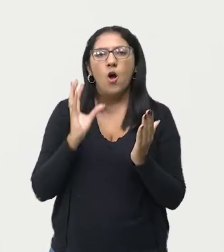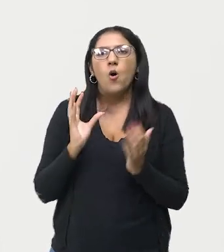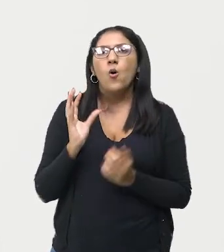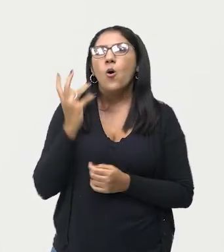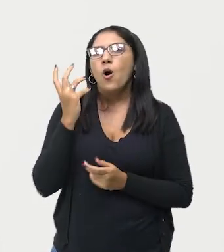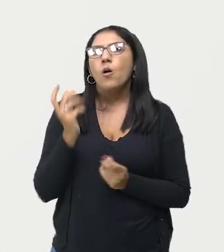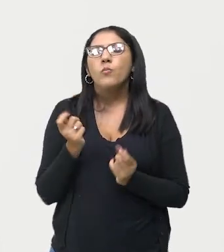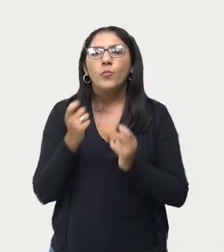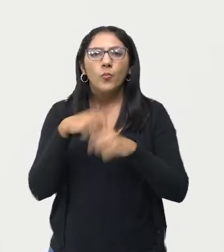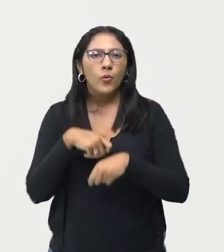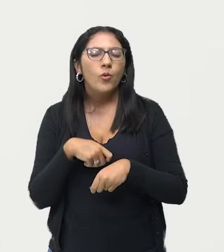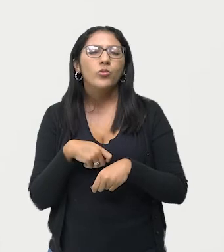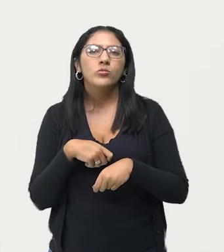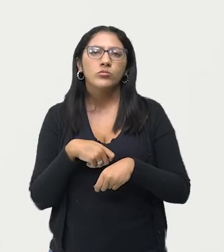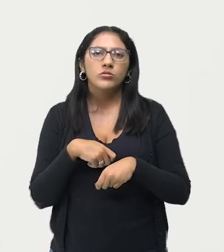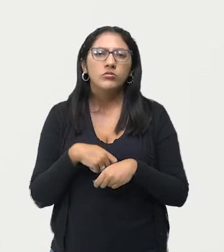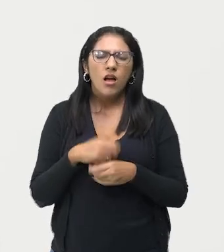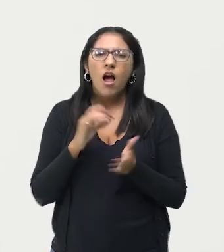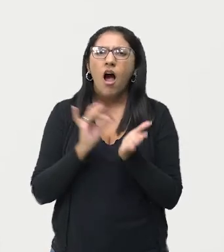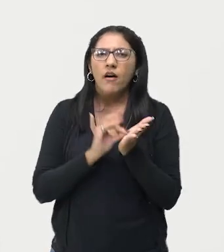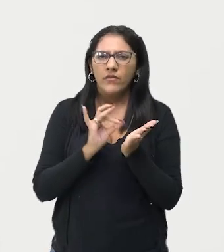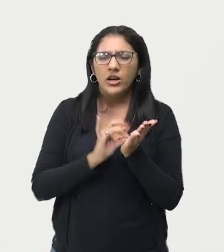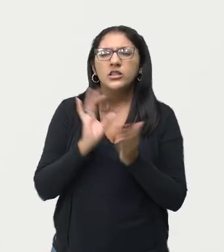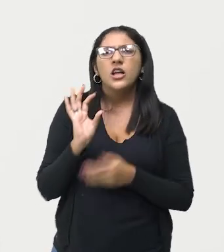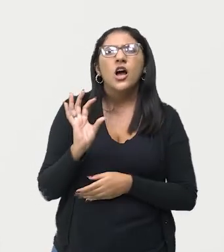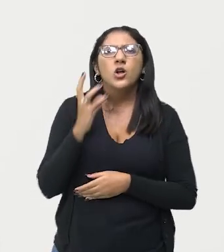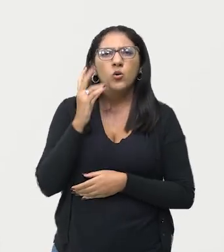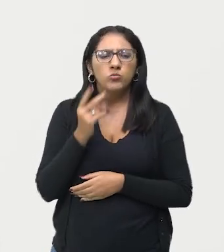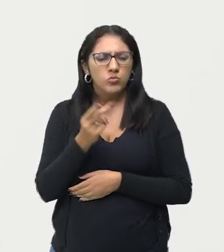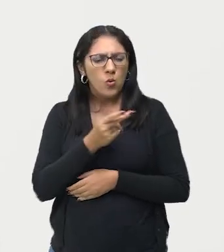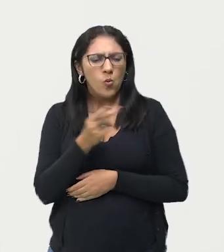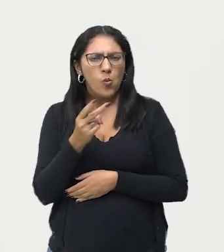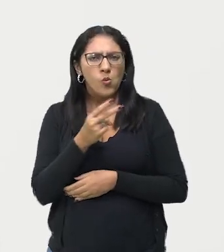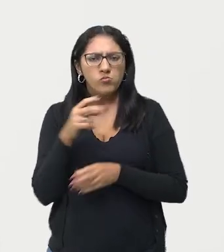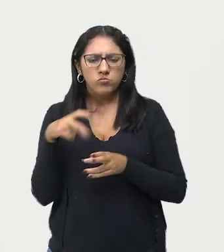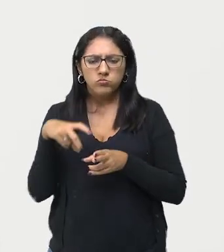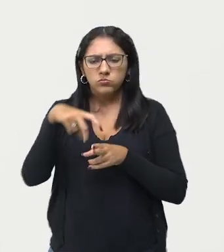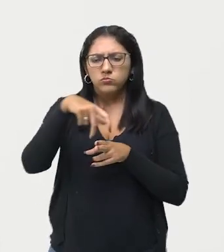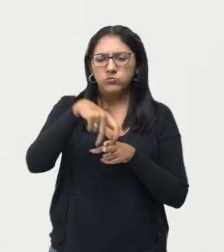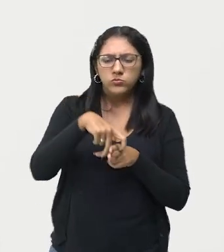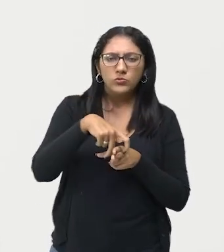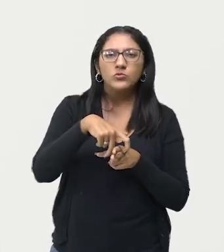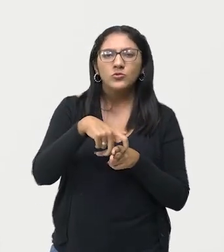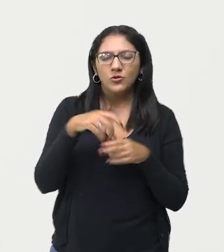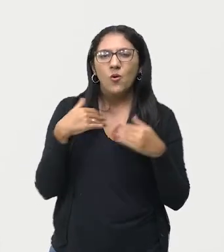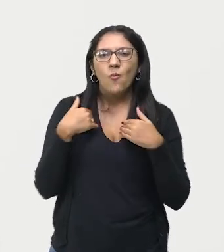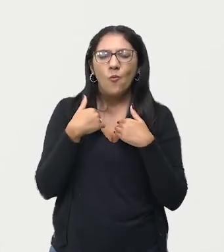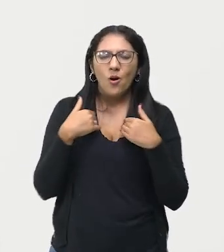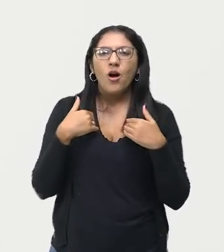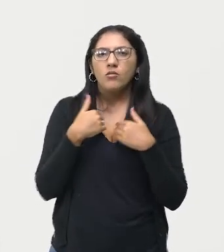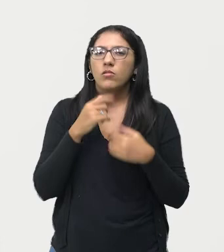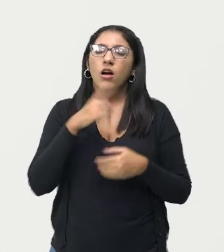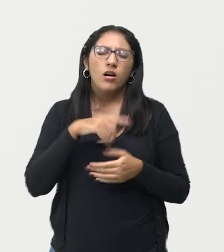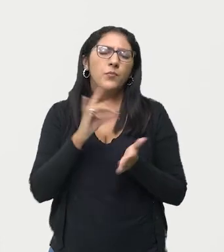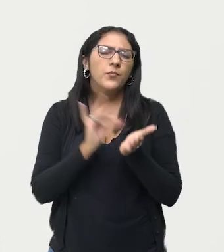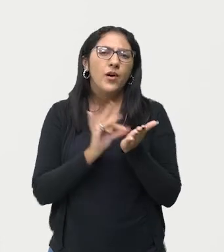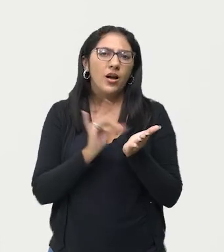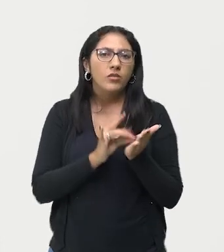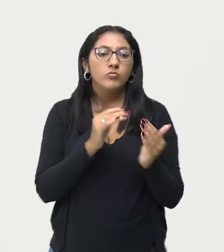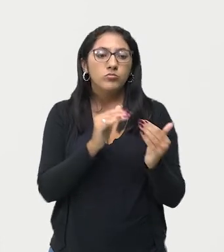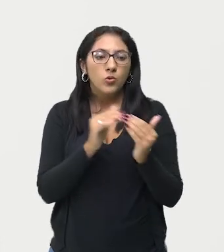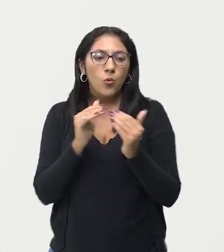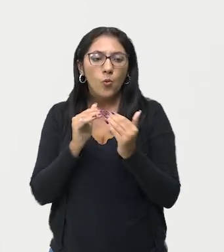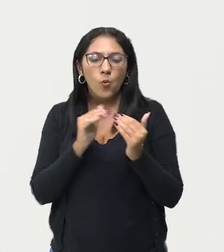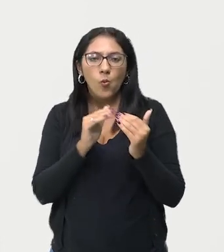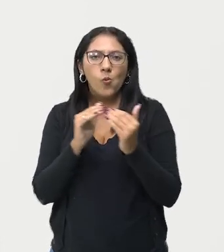poderia comprovar que o velho e o menino estavam montados no burro. Isso é um fato comprovável, um